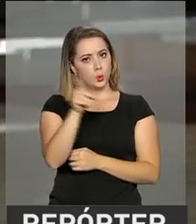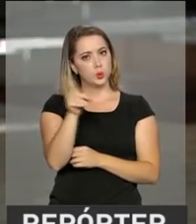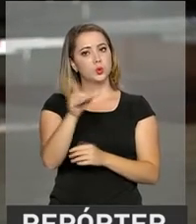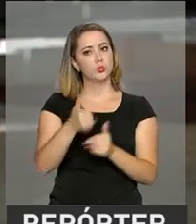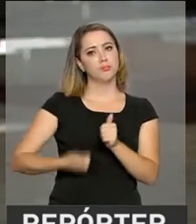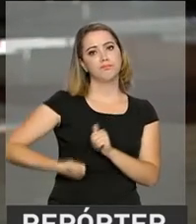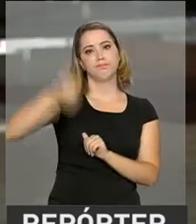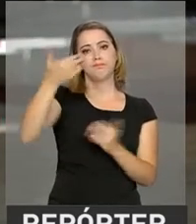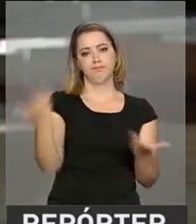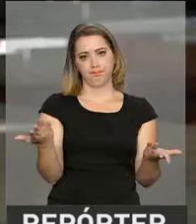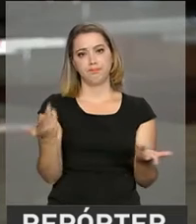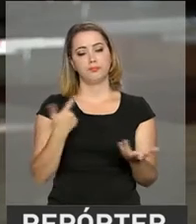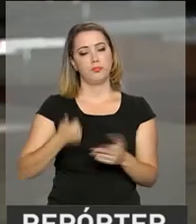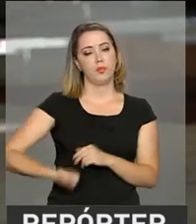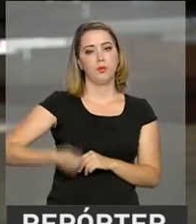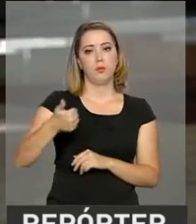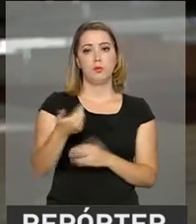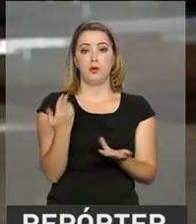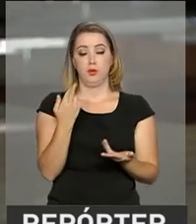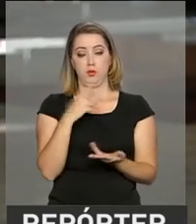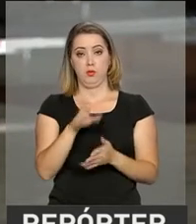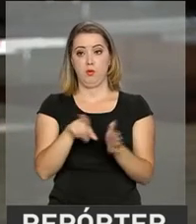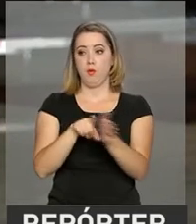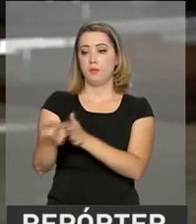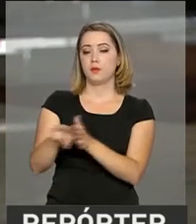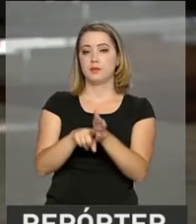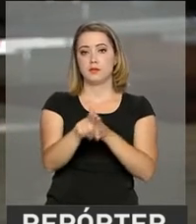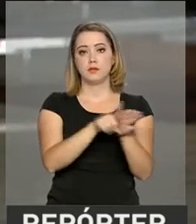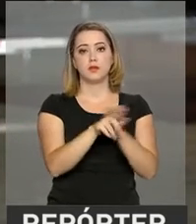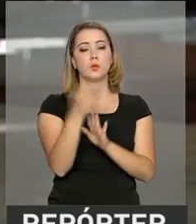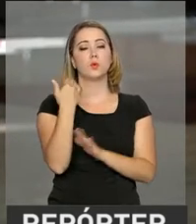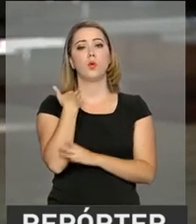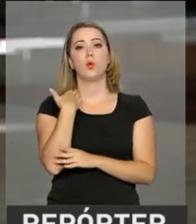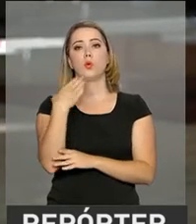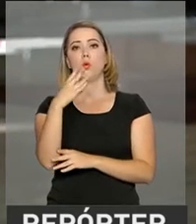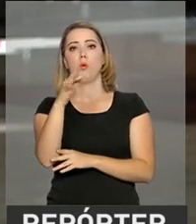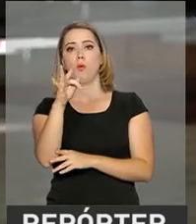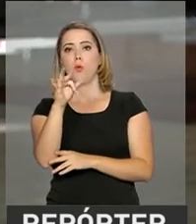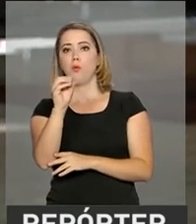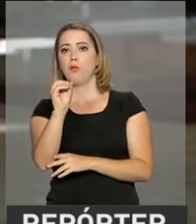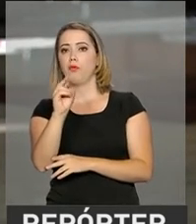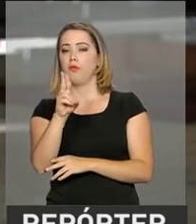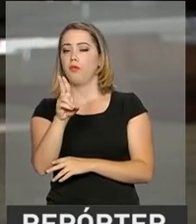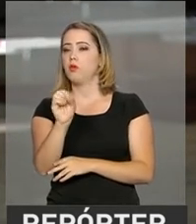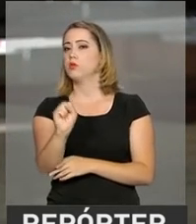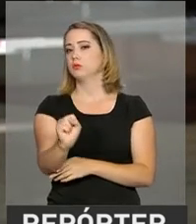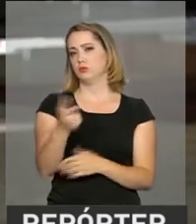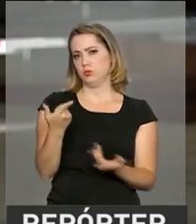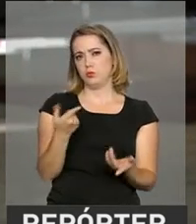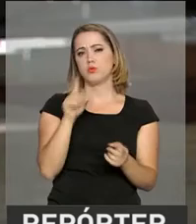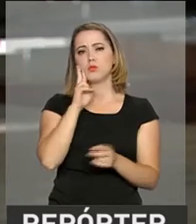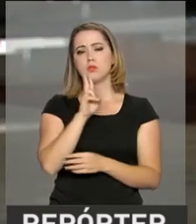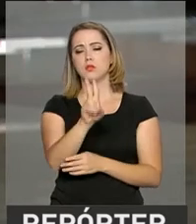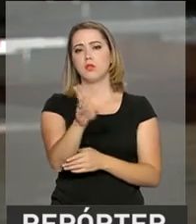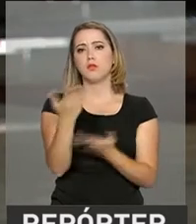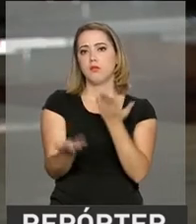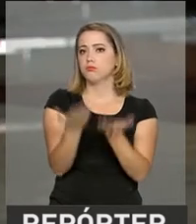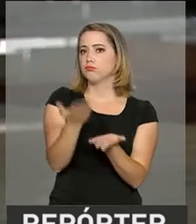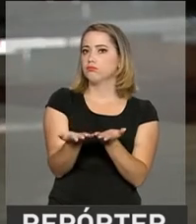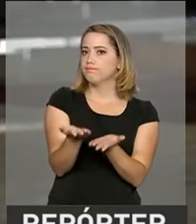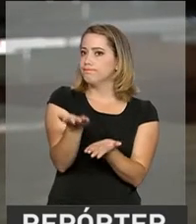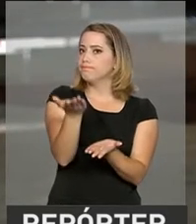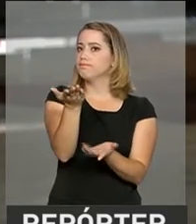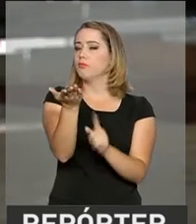que são coletadas pelo boletim focus do banco central e previa um saldo positivo na balança comercial brasileira em